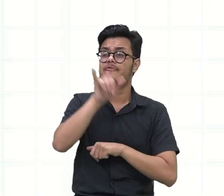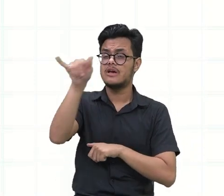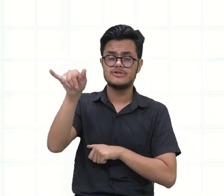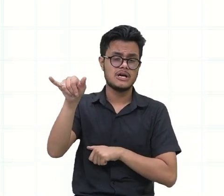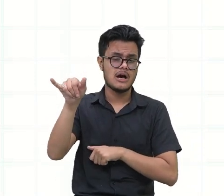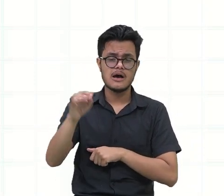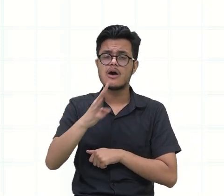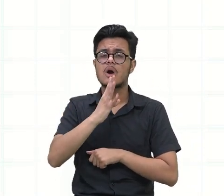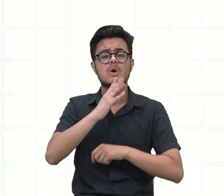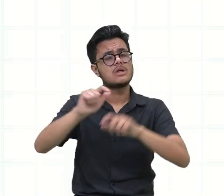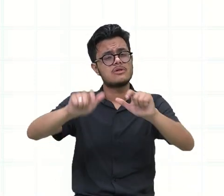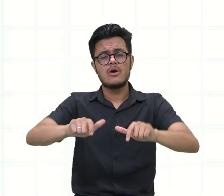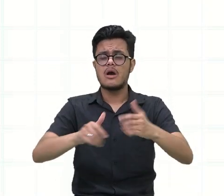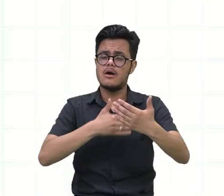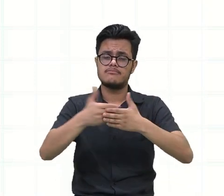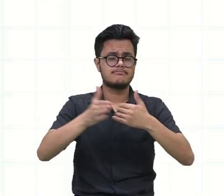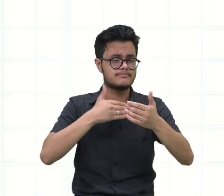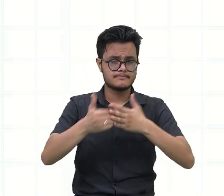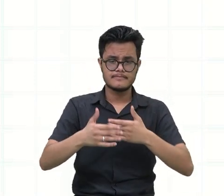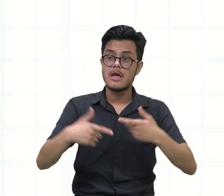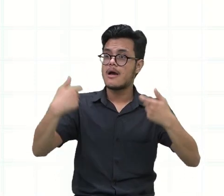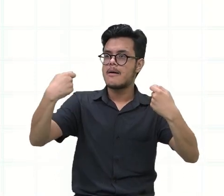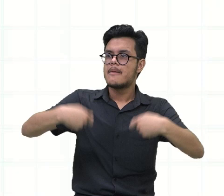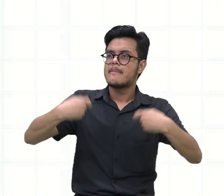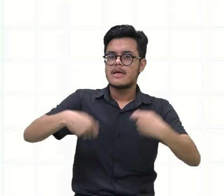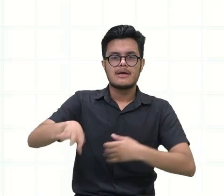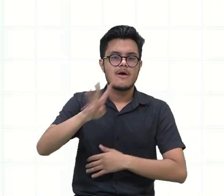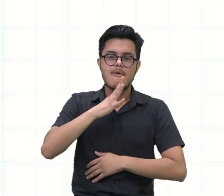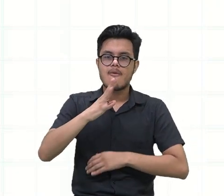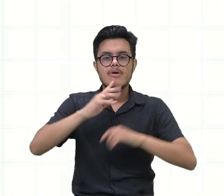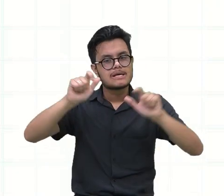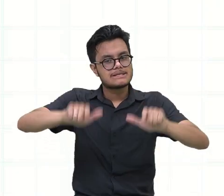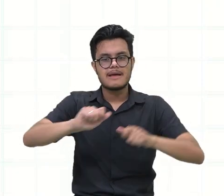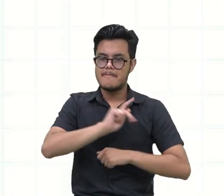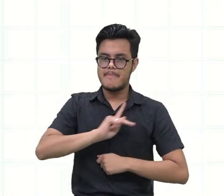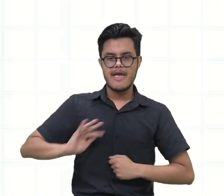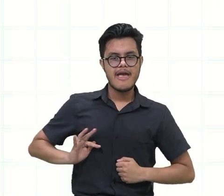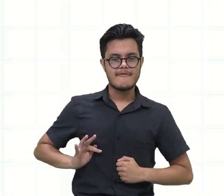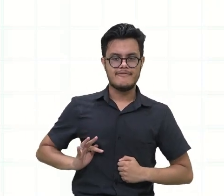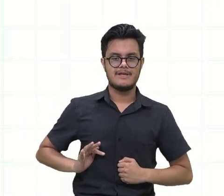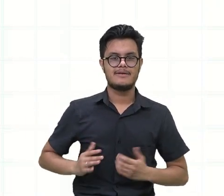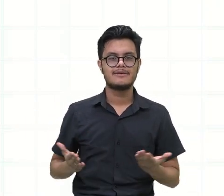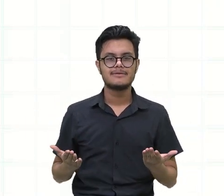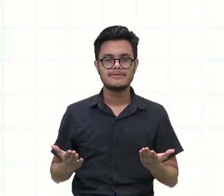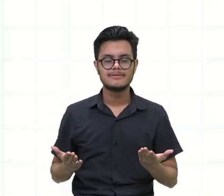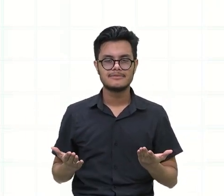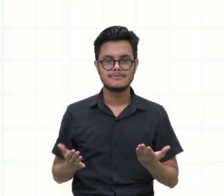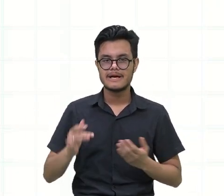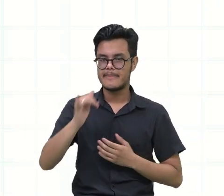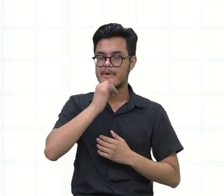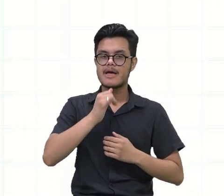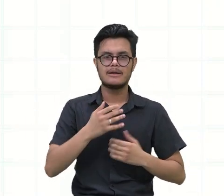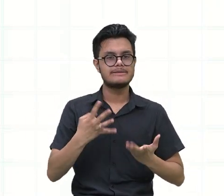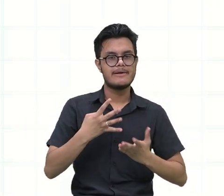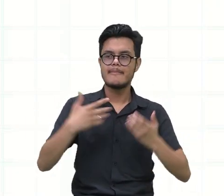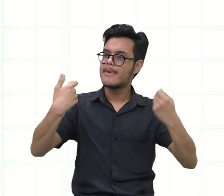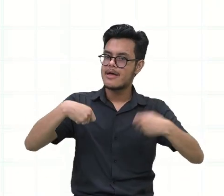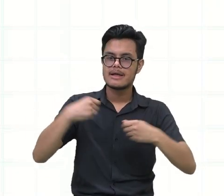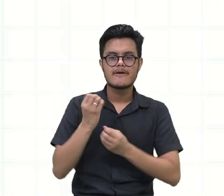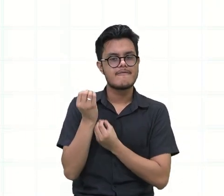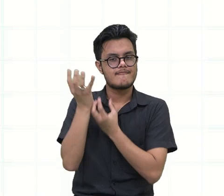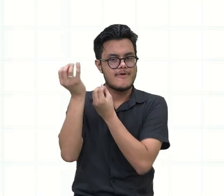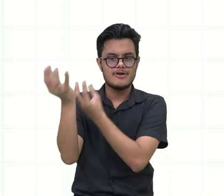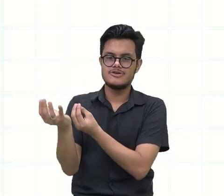né? Você tem que conhecer Presidente Figueiredo, você tem que viajar para algum lugar, né, um lugar